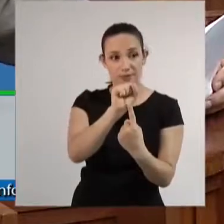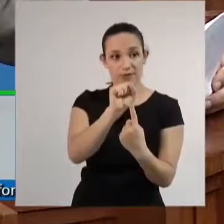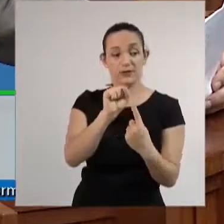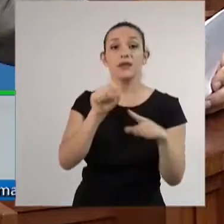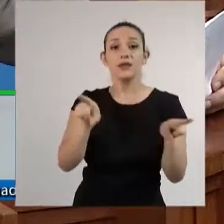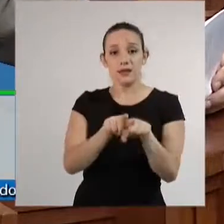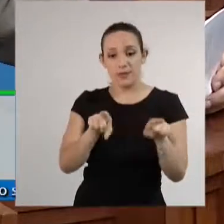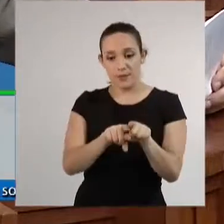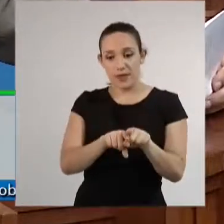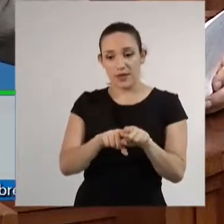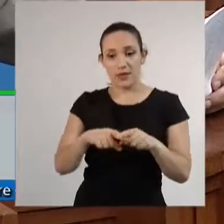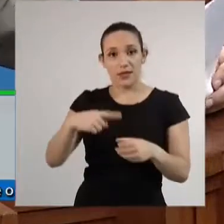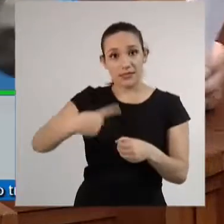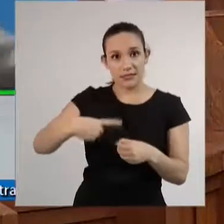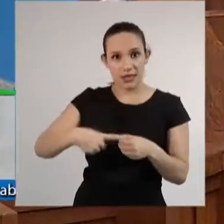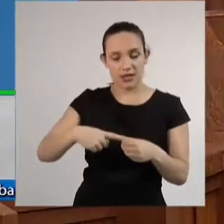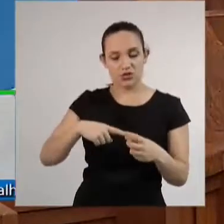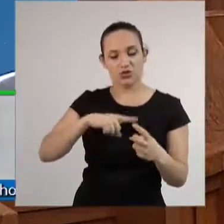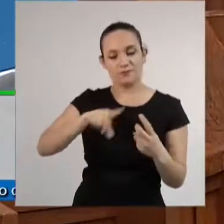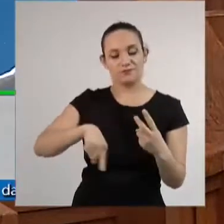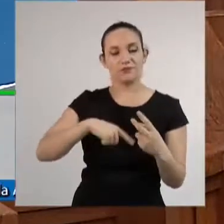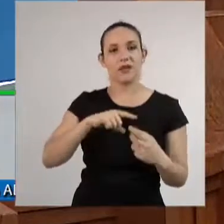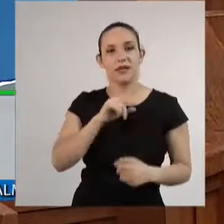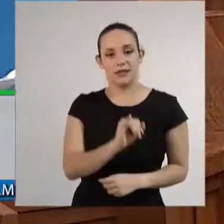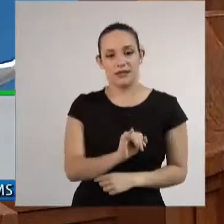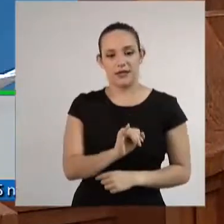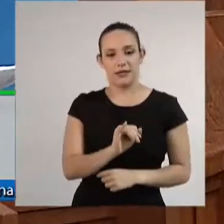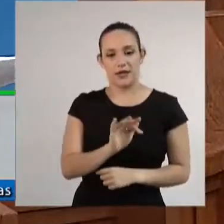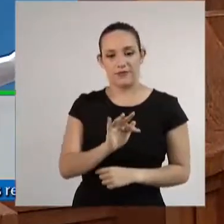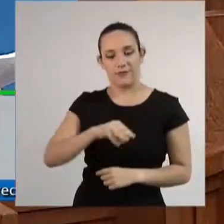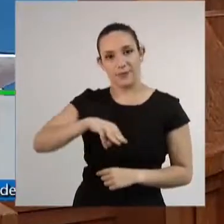dos municípios. Qual é a proposta